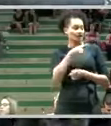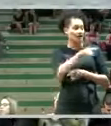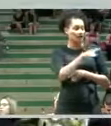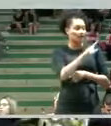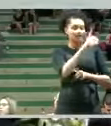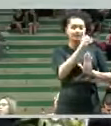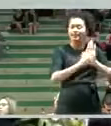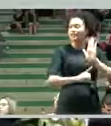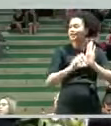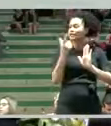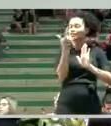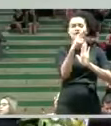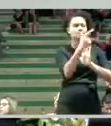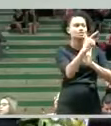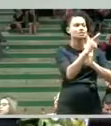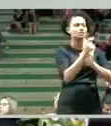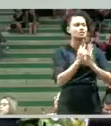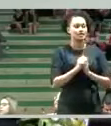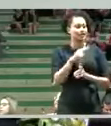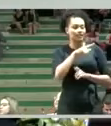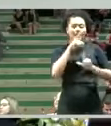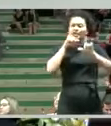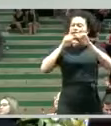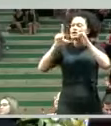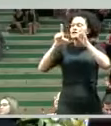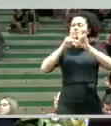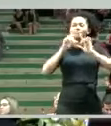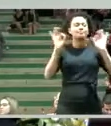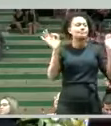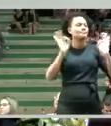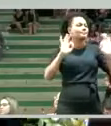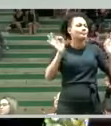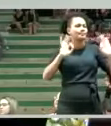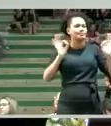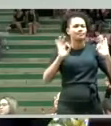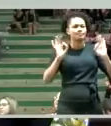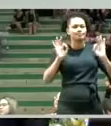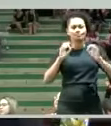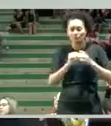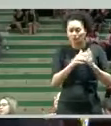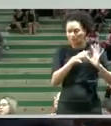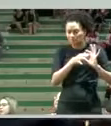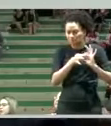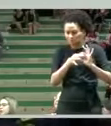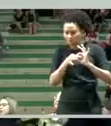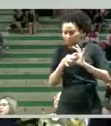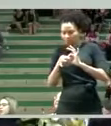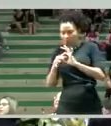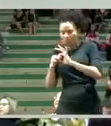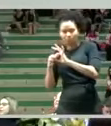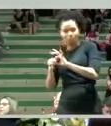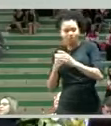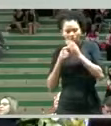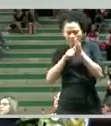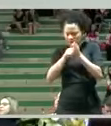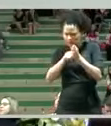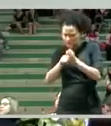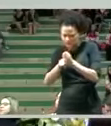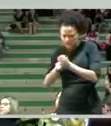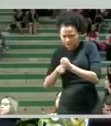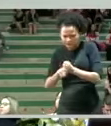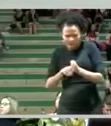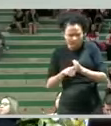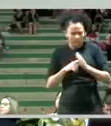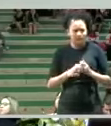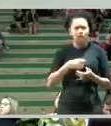direito, ele não era levita. Em todos os contextos dos historiadores, em todos